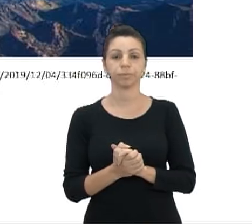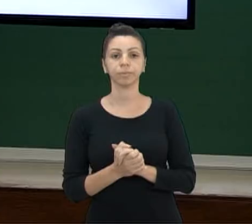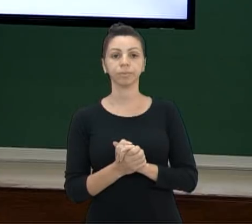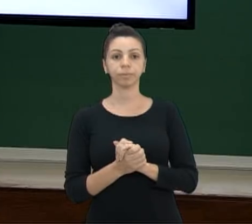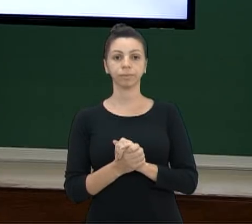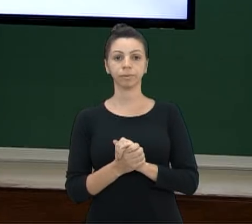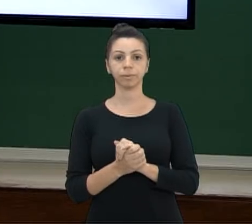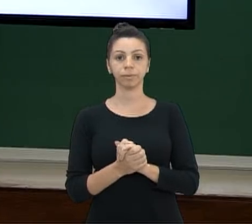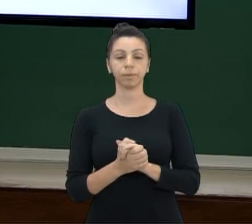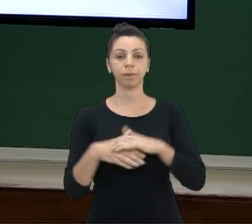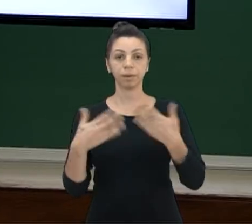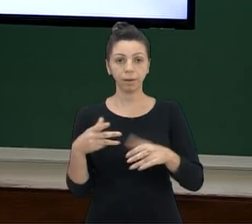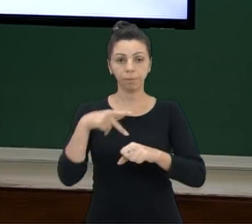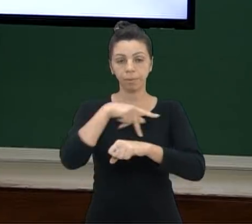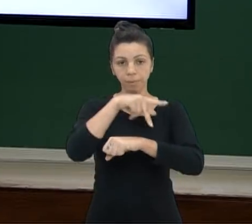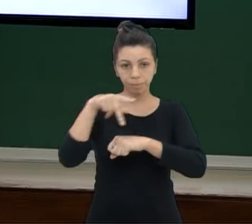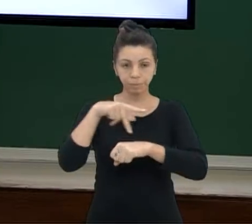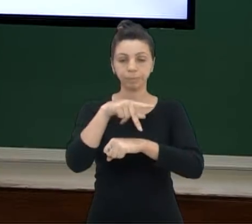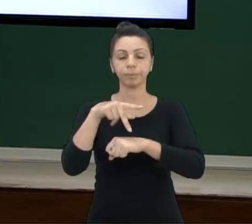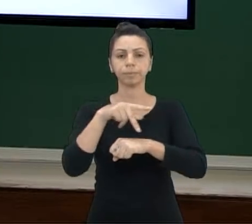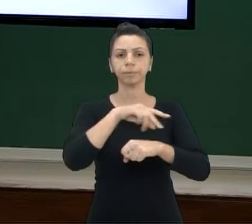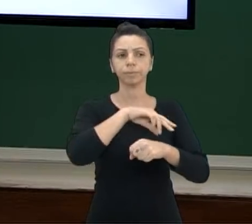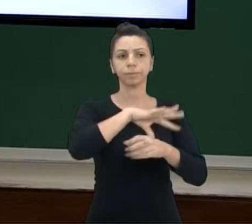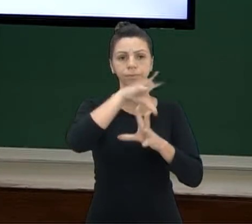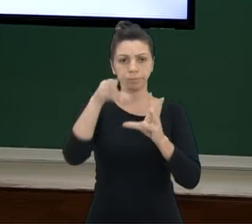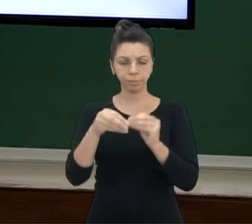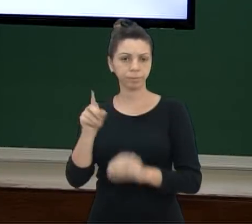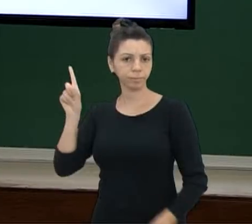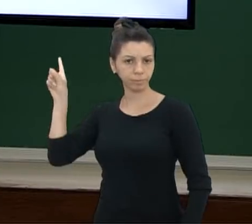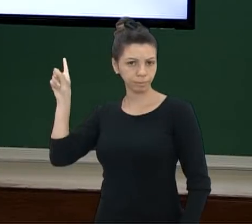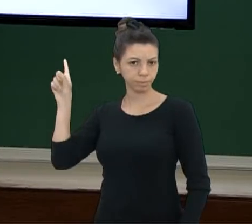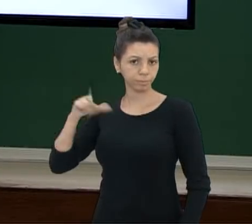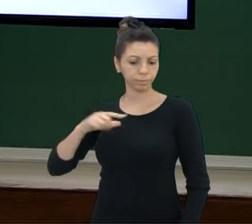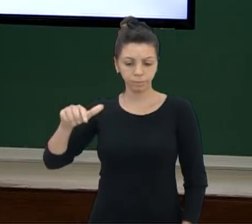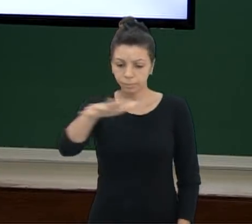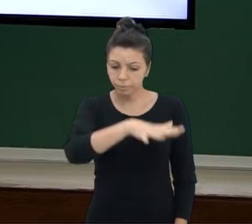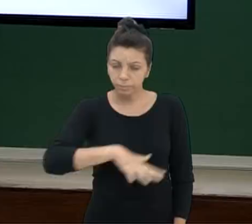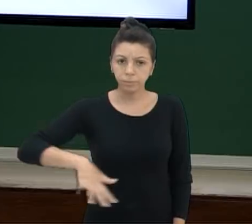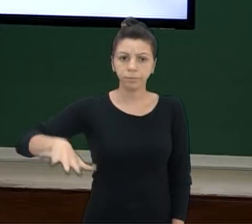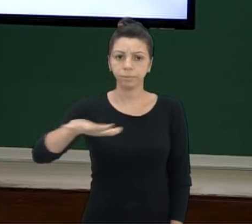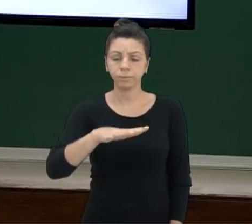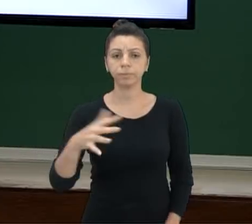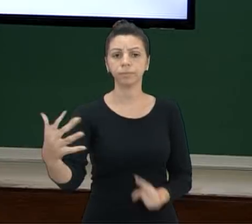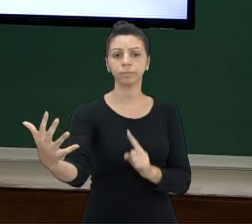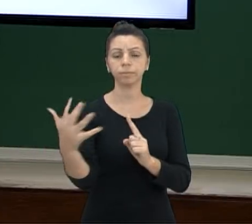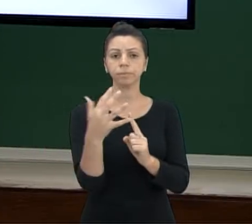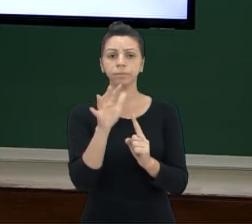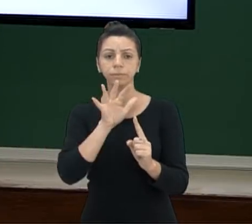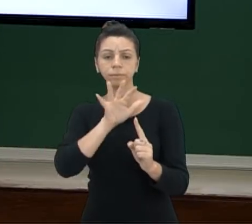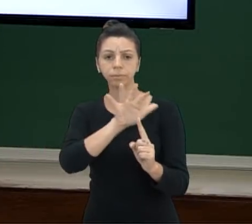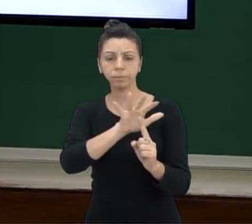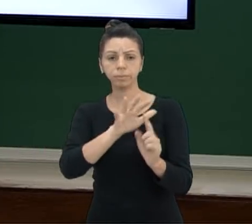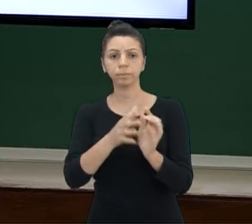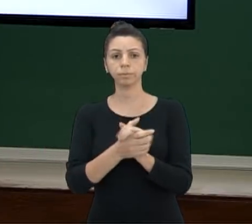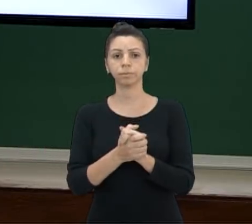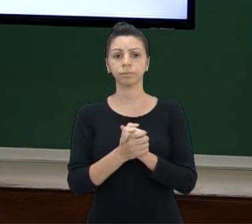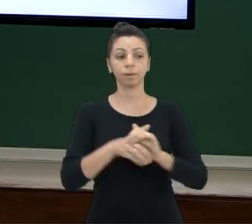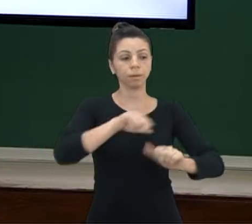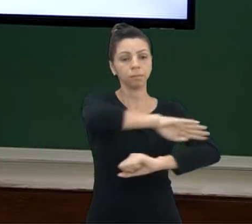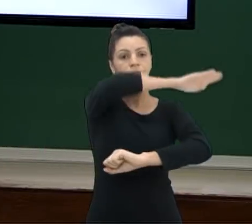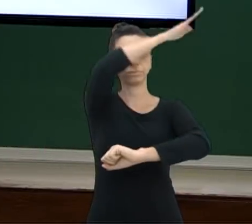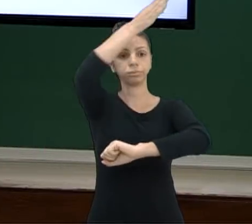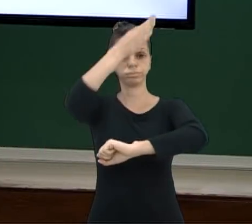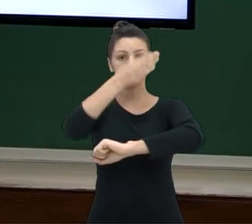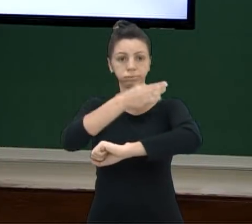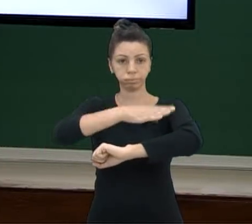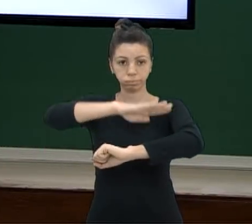os países que nós já mencionamos aqui, eles estão em áreas que recebem influência do relevo da Cordilheira dos